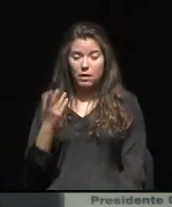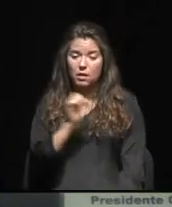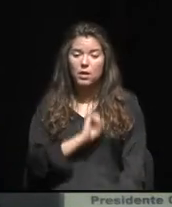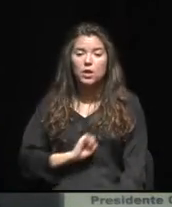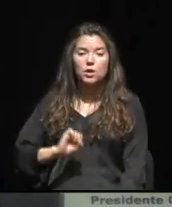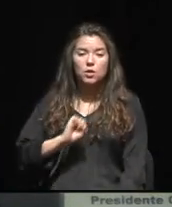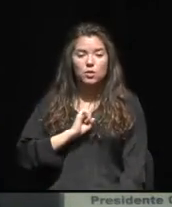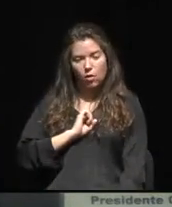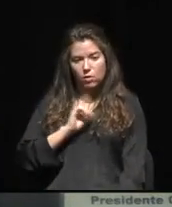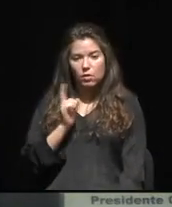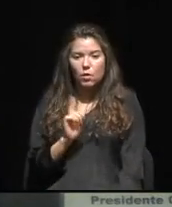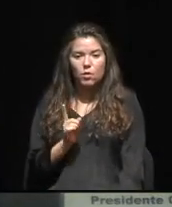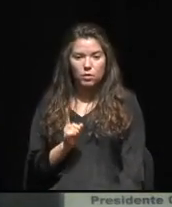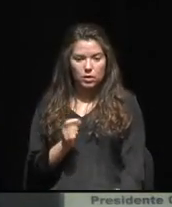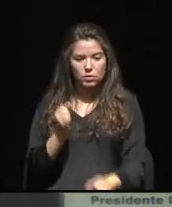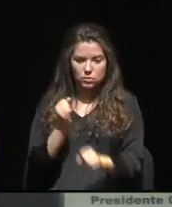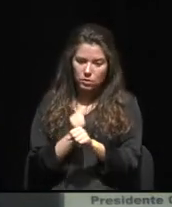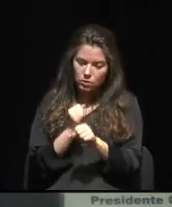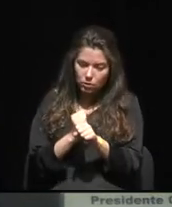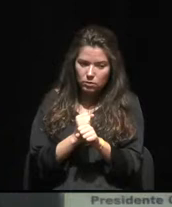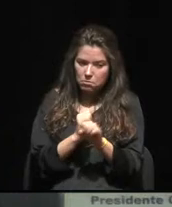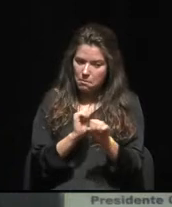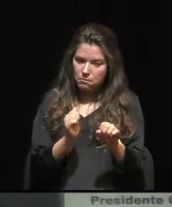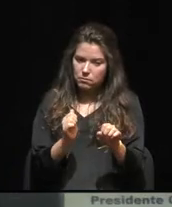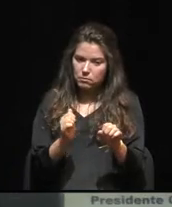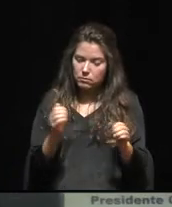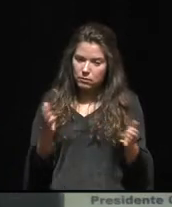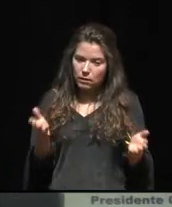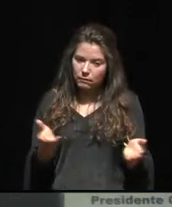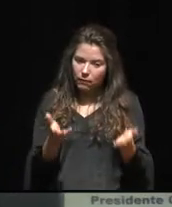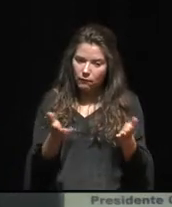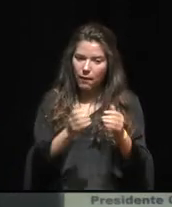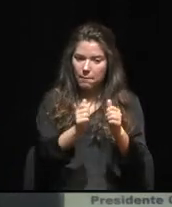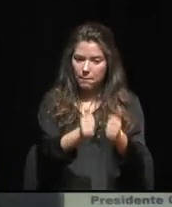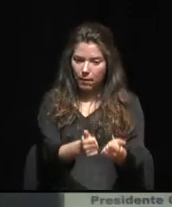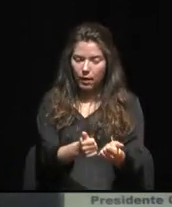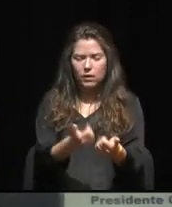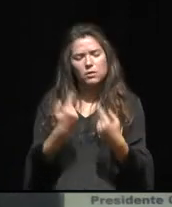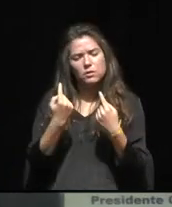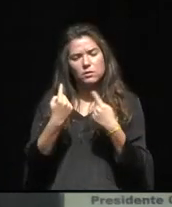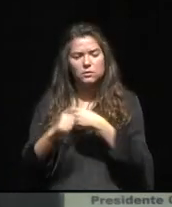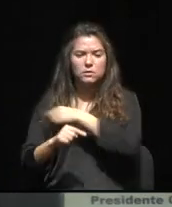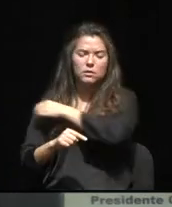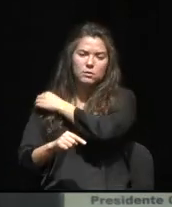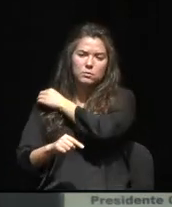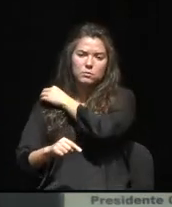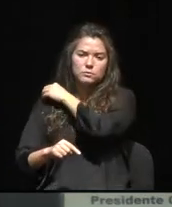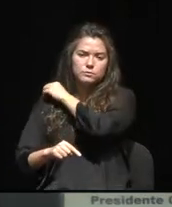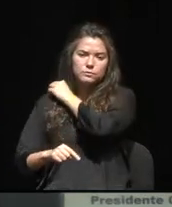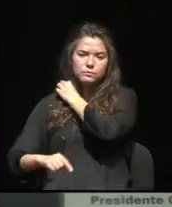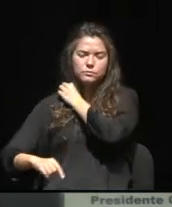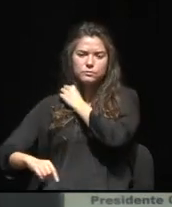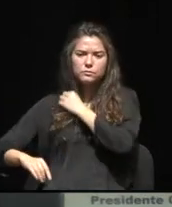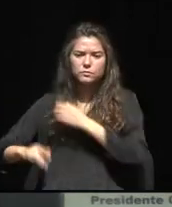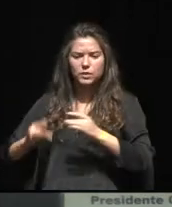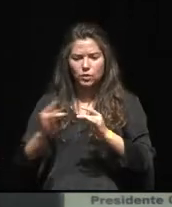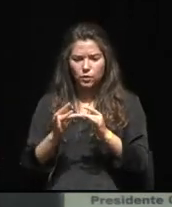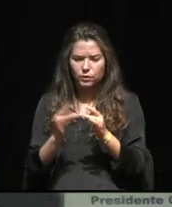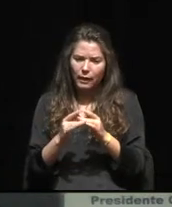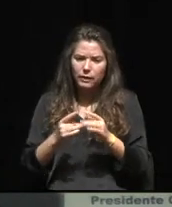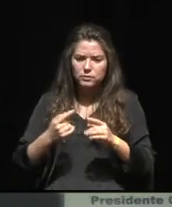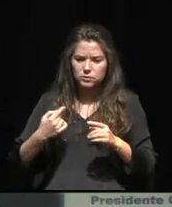promoção dos dos trabalhadores eh temos tido uma regularidade de de de contacto com os